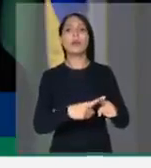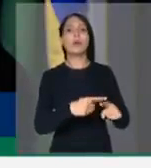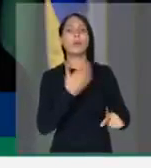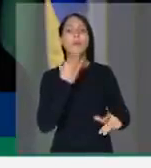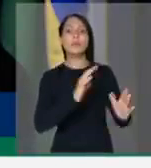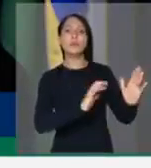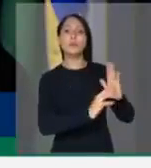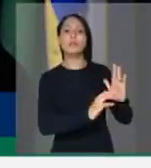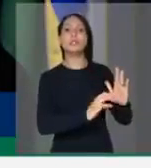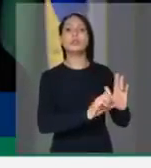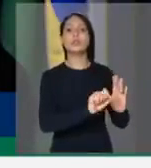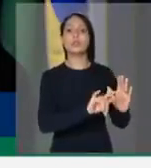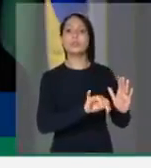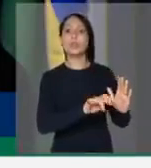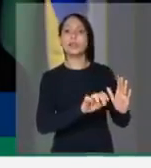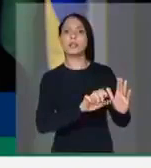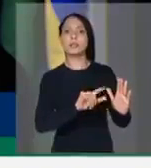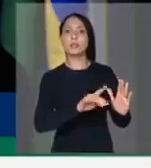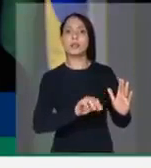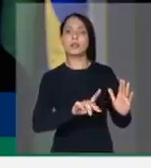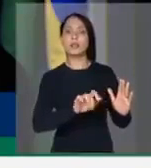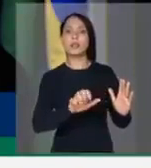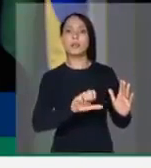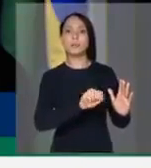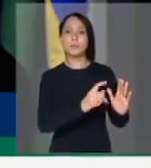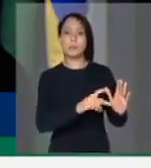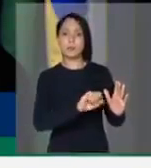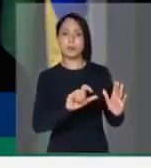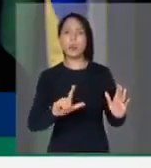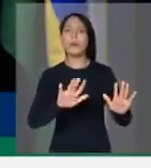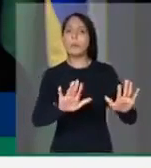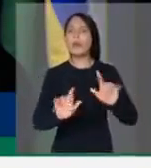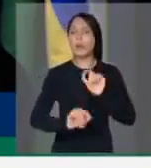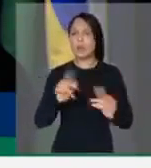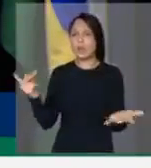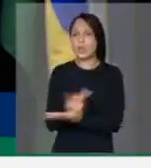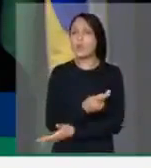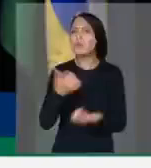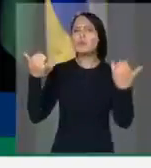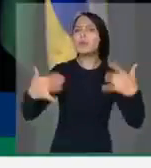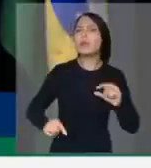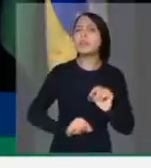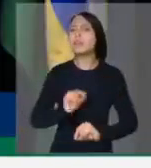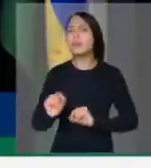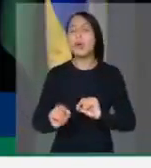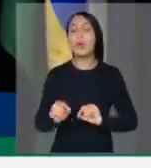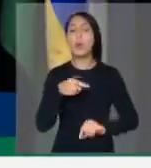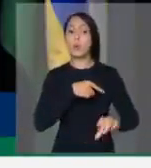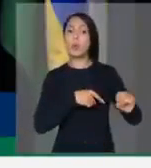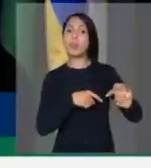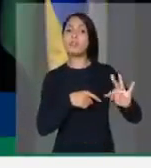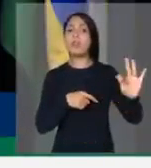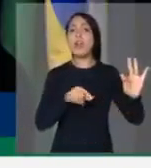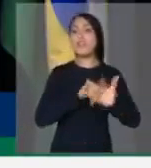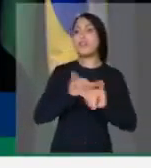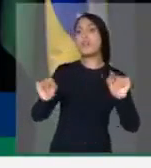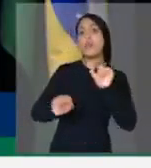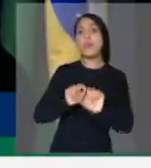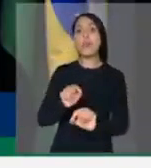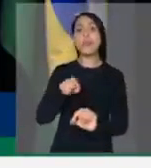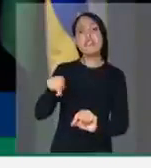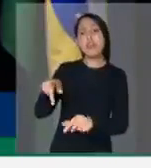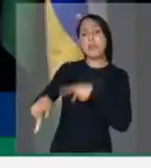Brasileiro. E qual é a justificativa? A justificativa é de que isso estaria colocando em risco